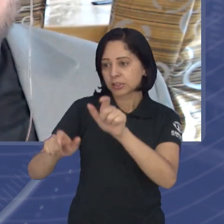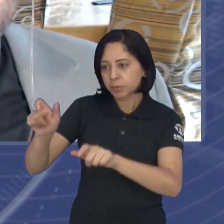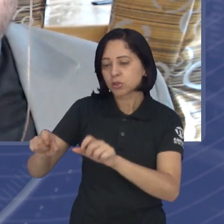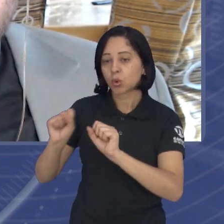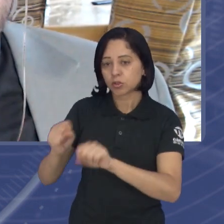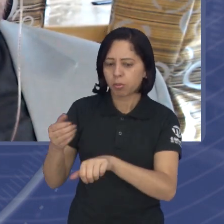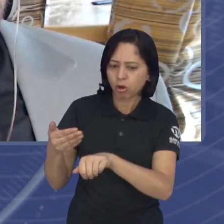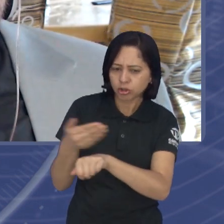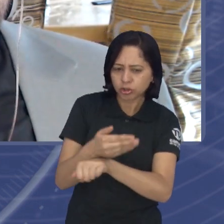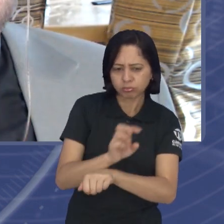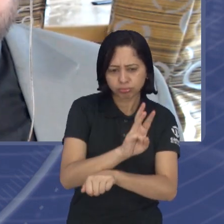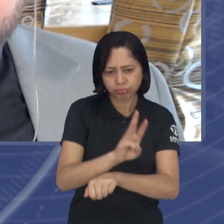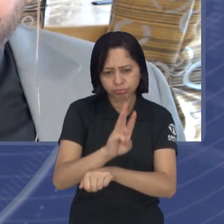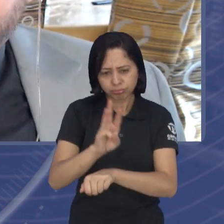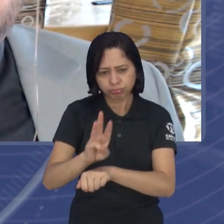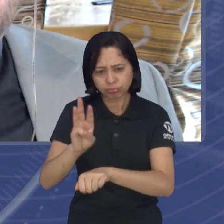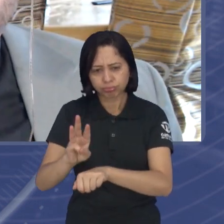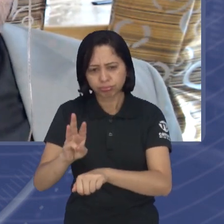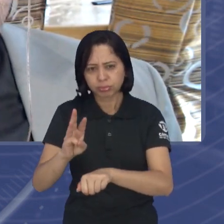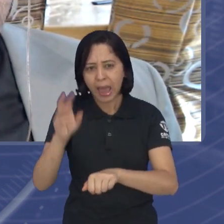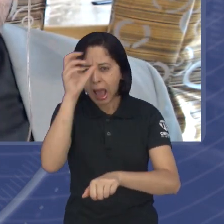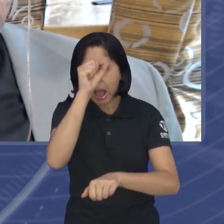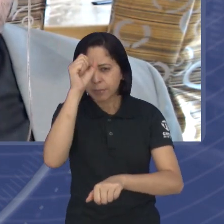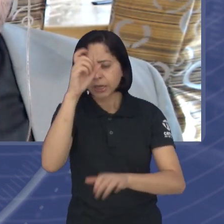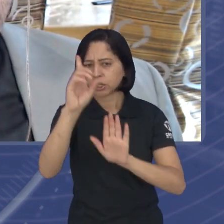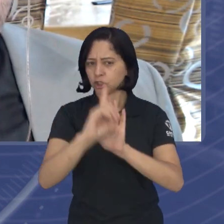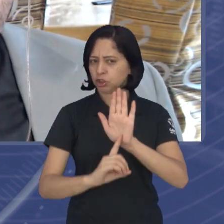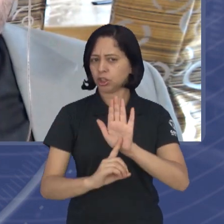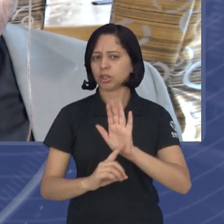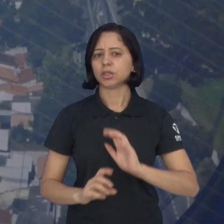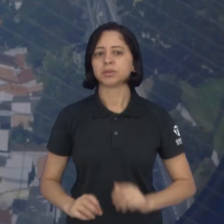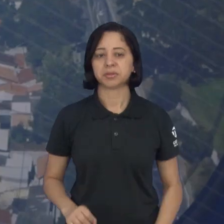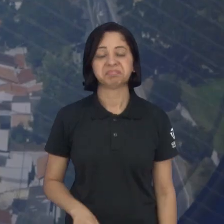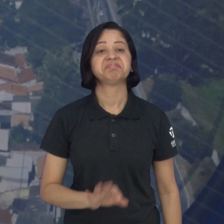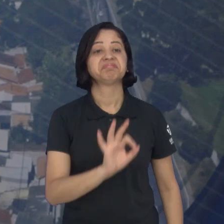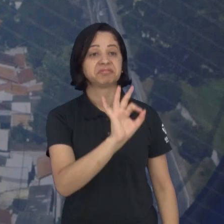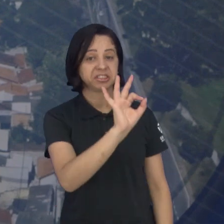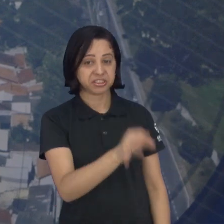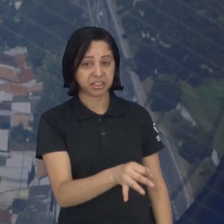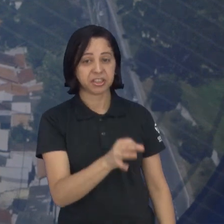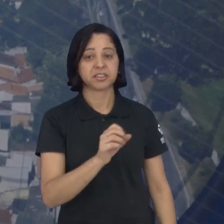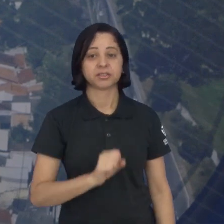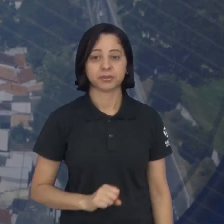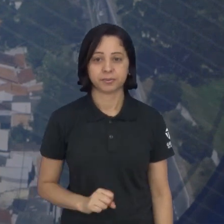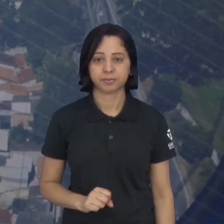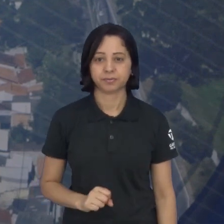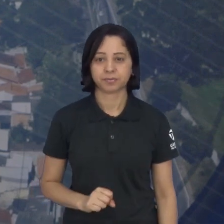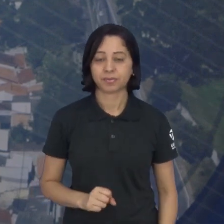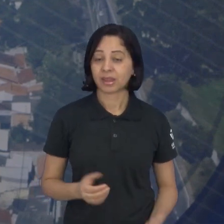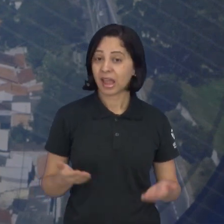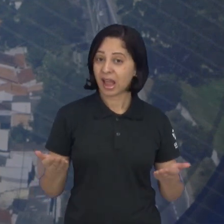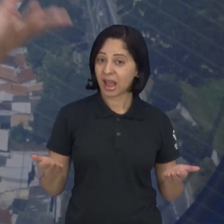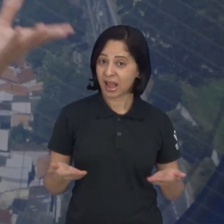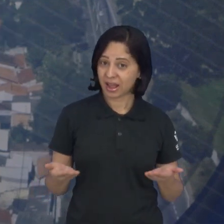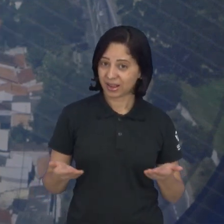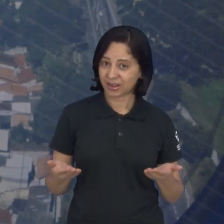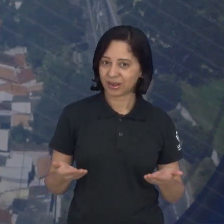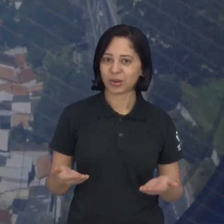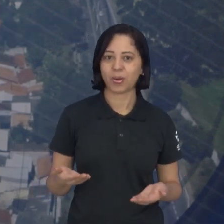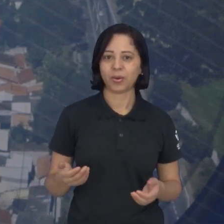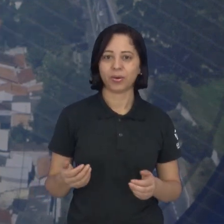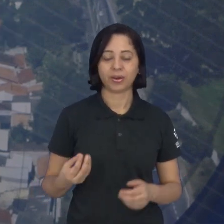livremente sobre os seus direitos. É isso, tá certo. Bom, eu quero apresentar agora quem está